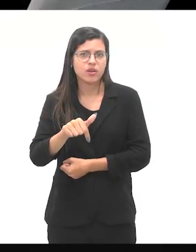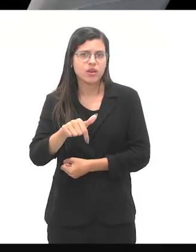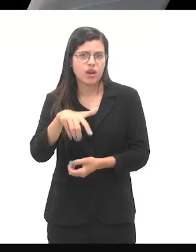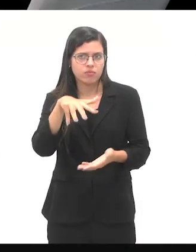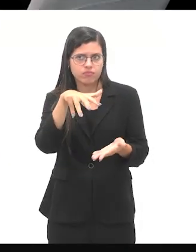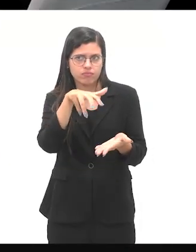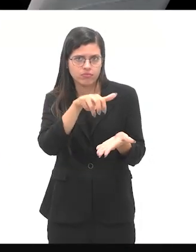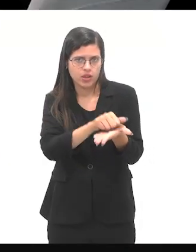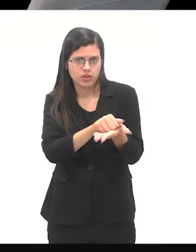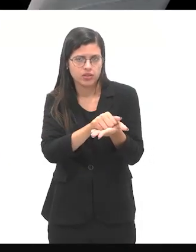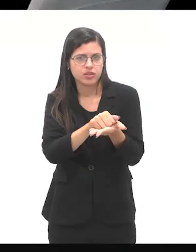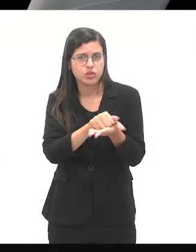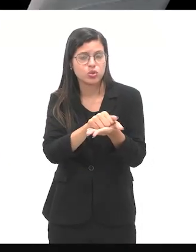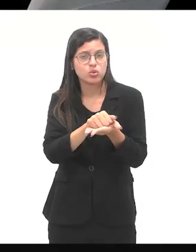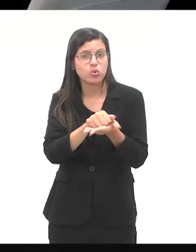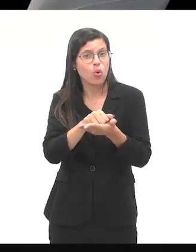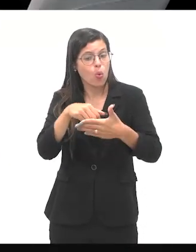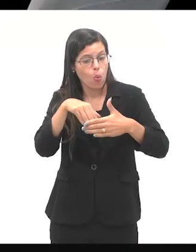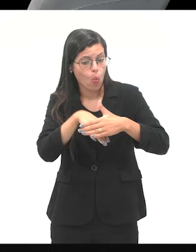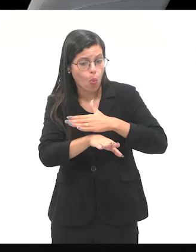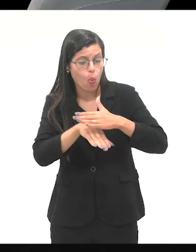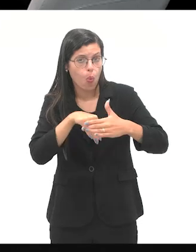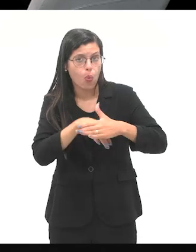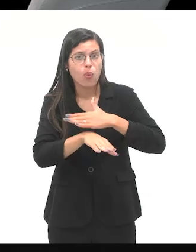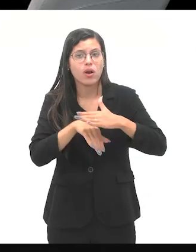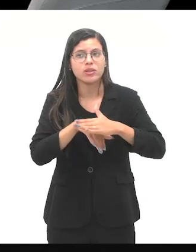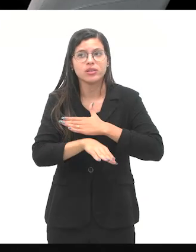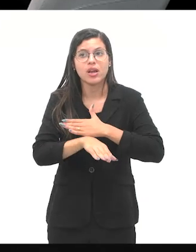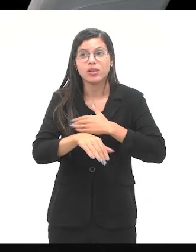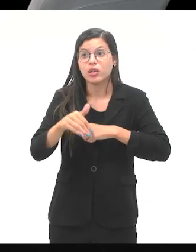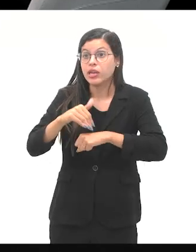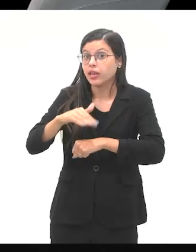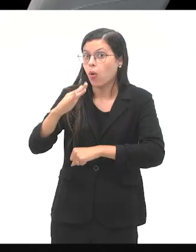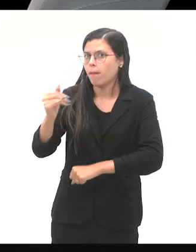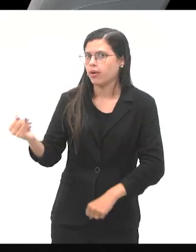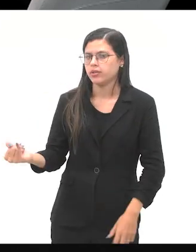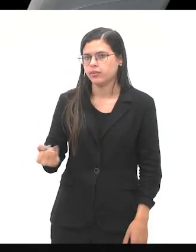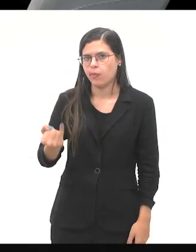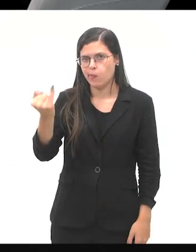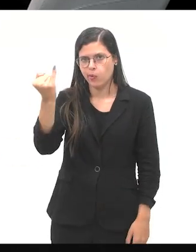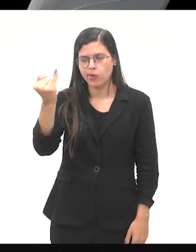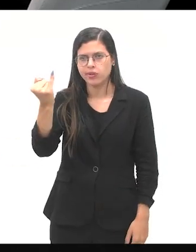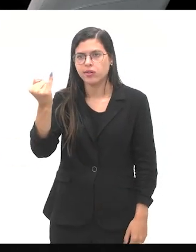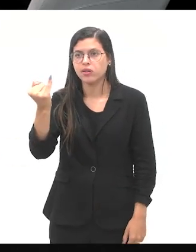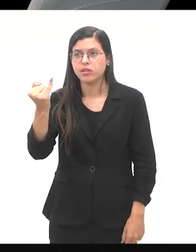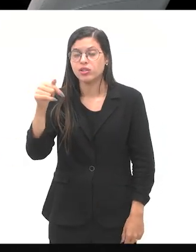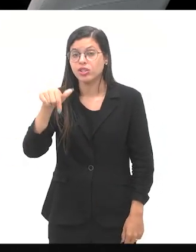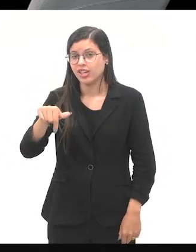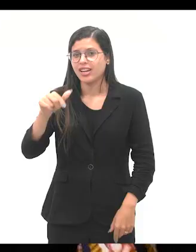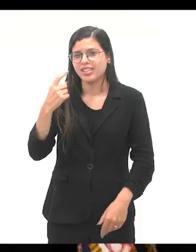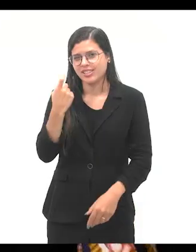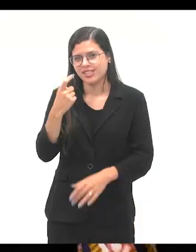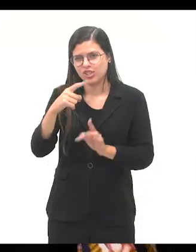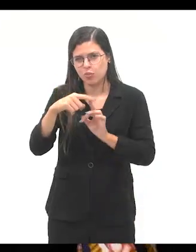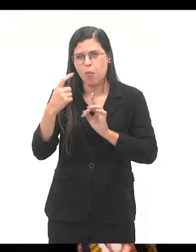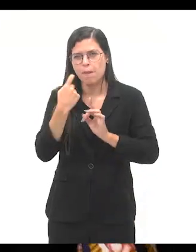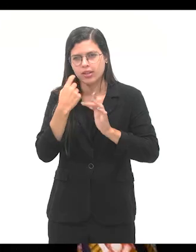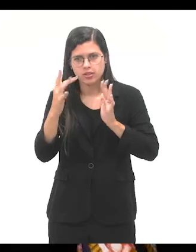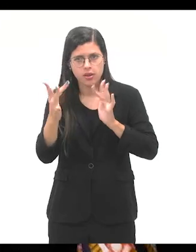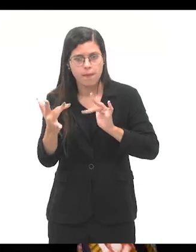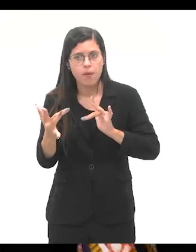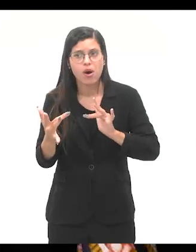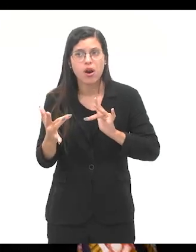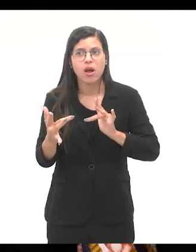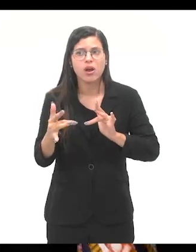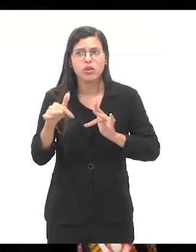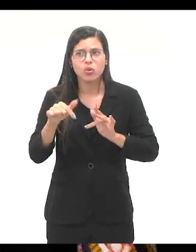física daquele nome, a correspondência física, ele fica guardado e são os exemplares mais importantes de uma coleção. No caso do namorado, ele foi descrito